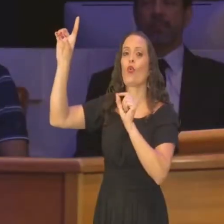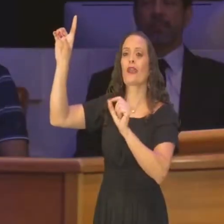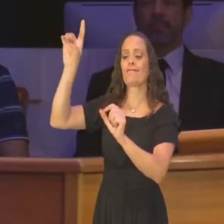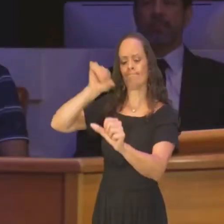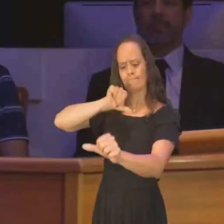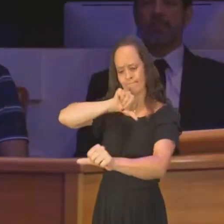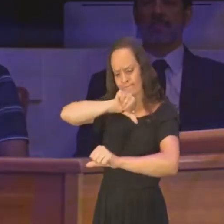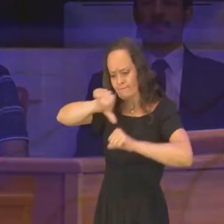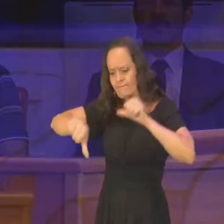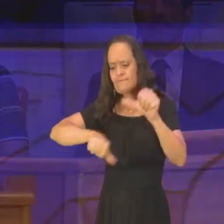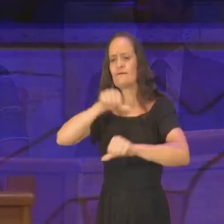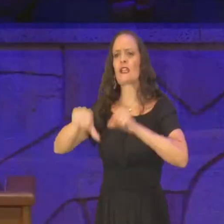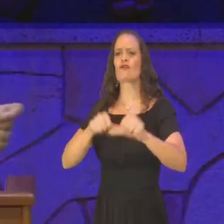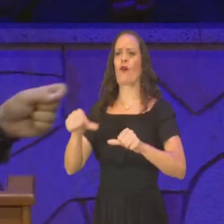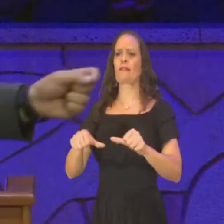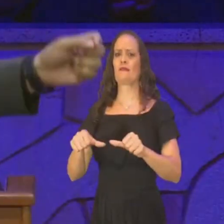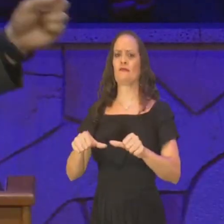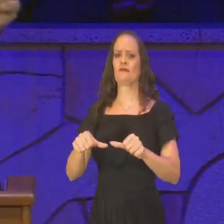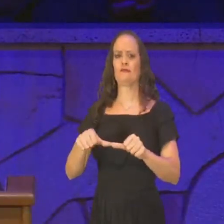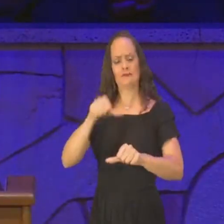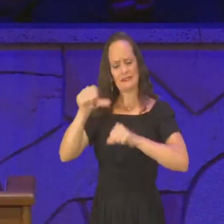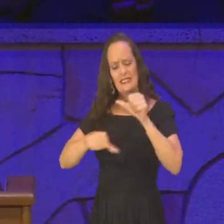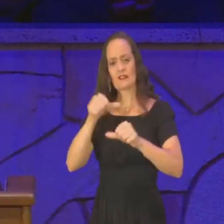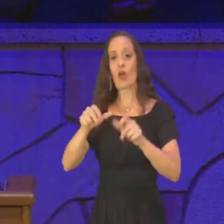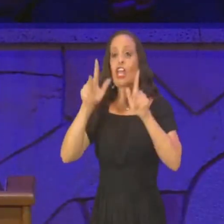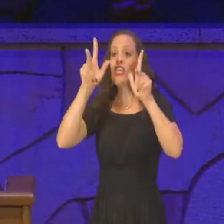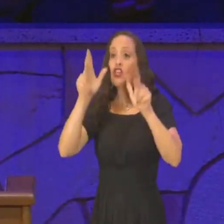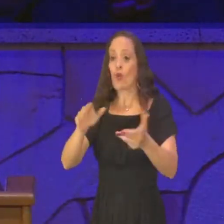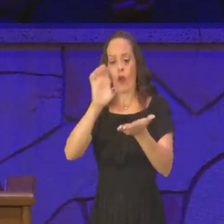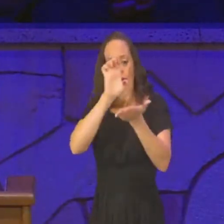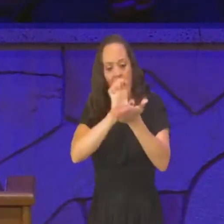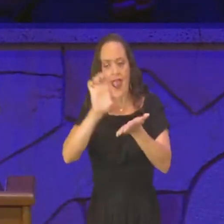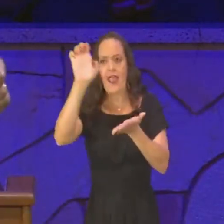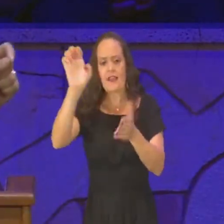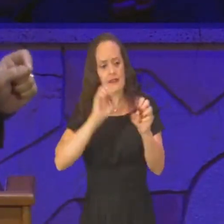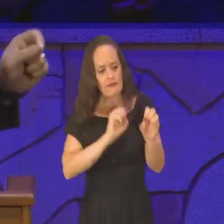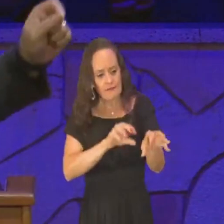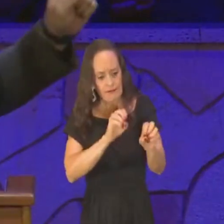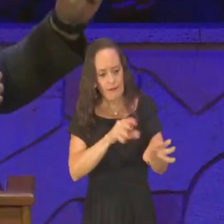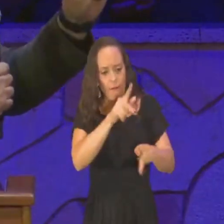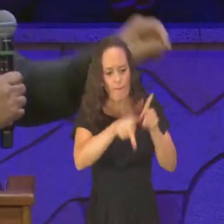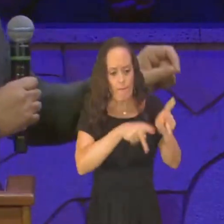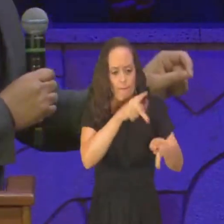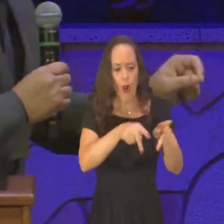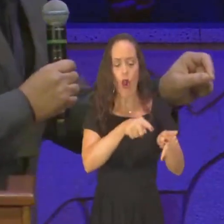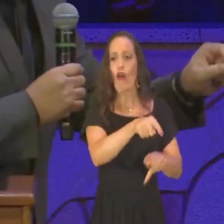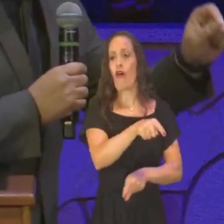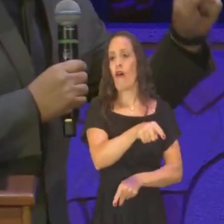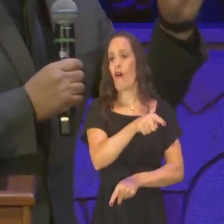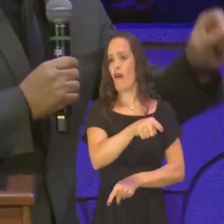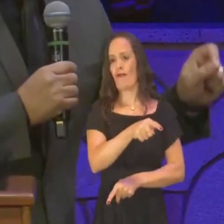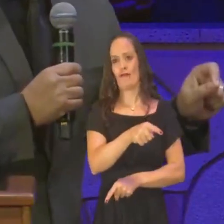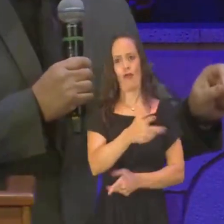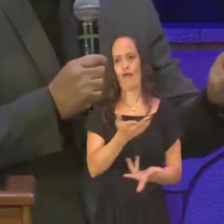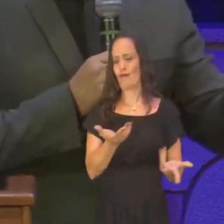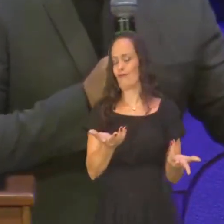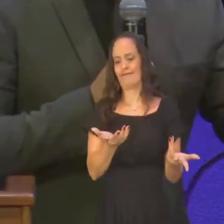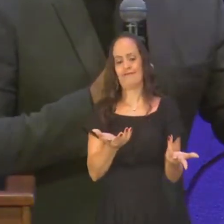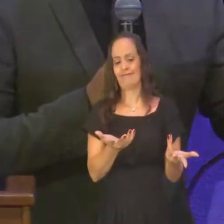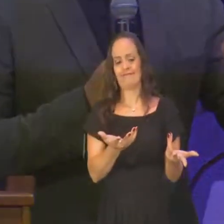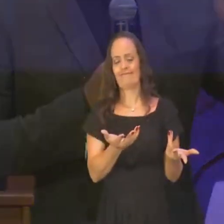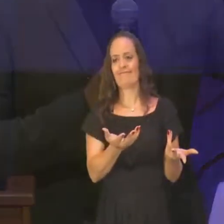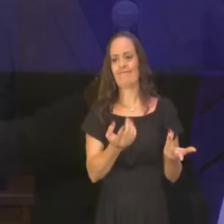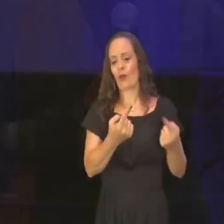restauração, porque assim como Elias chamou o povo de Deus, e eles se colocaram diante do altar, e o profeta,